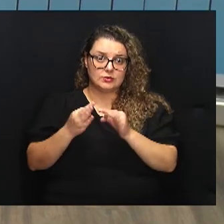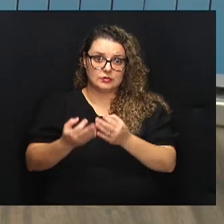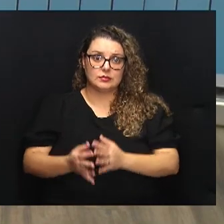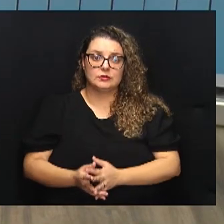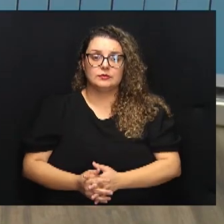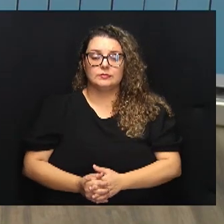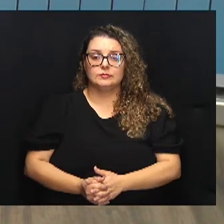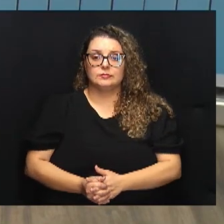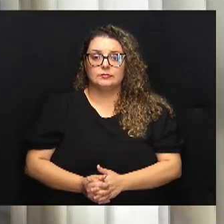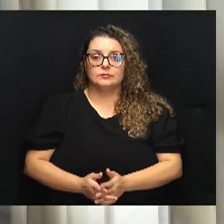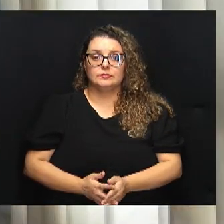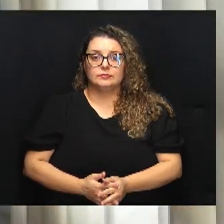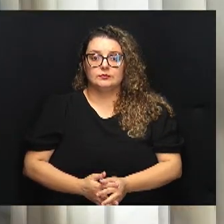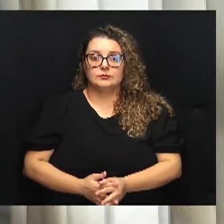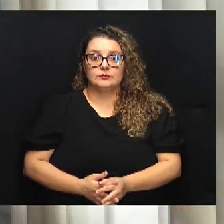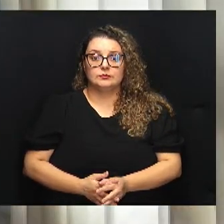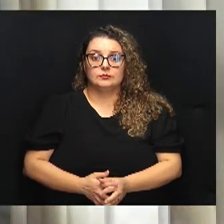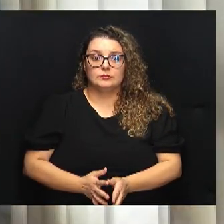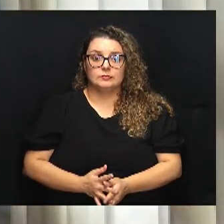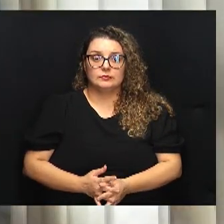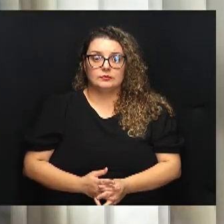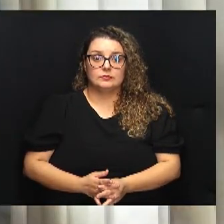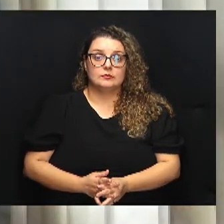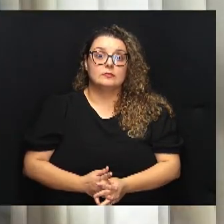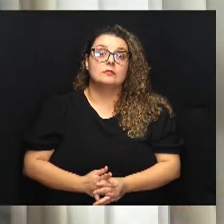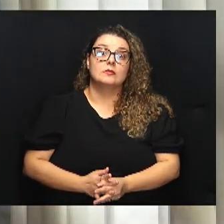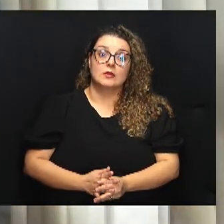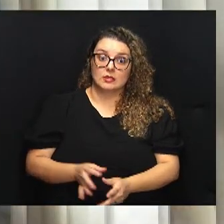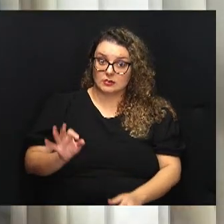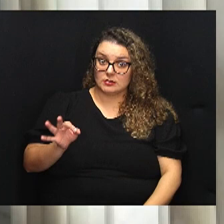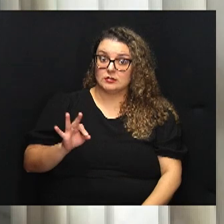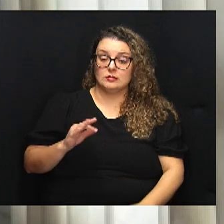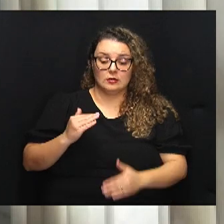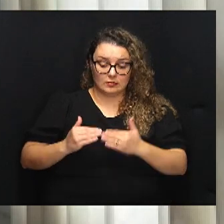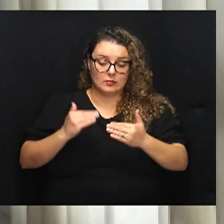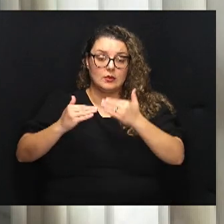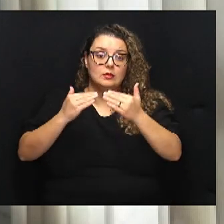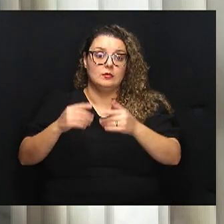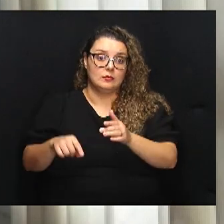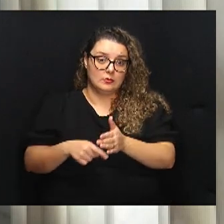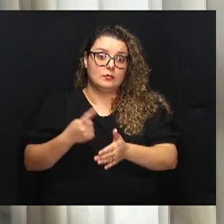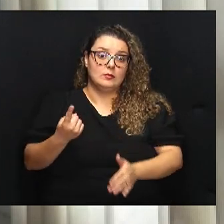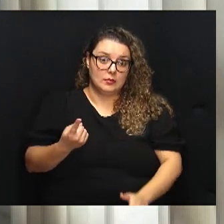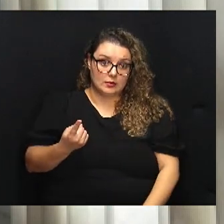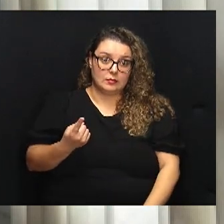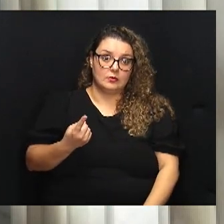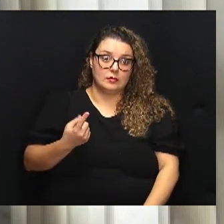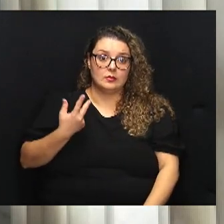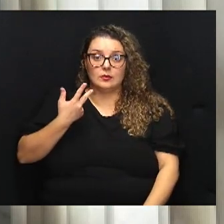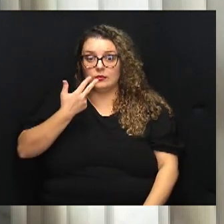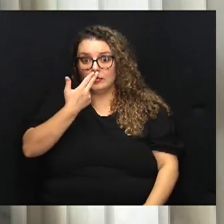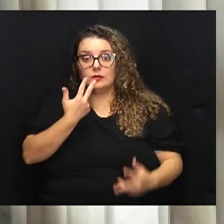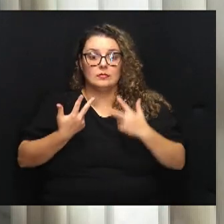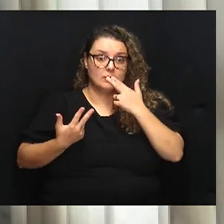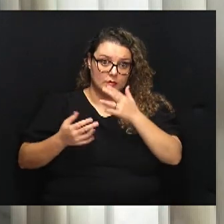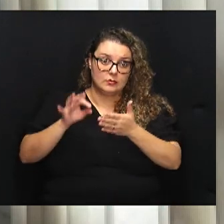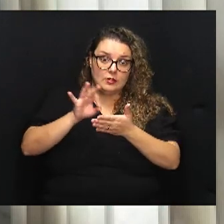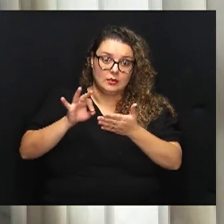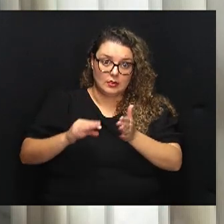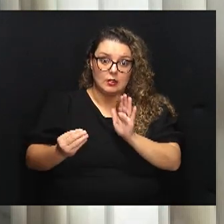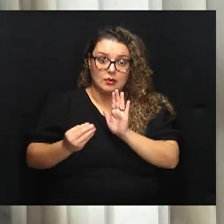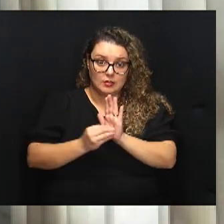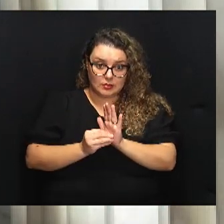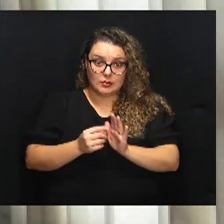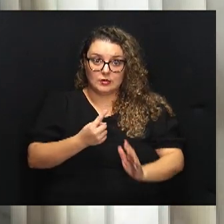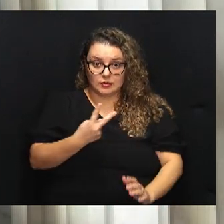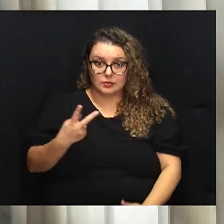época? Sem dúvida, eu dei a volta por cima, porque primeiro fiz as cirurgias corretivas para isso, a última foi aos